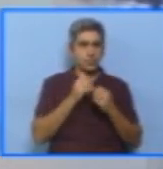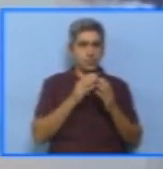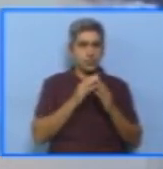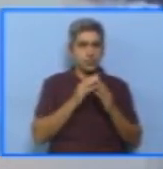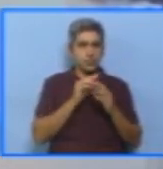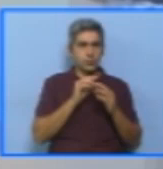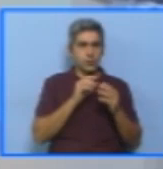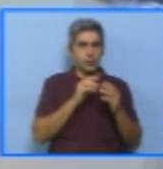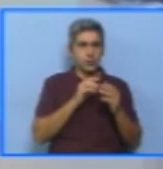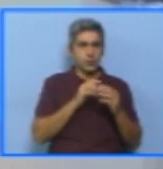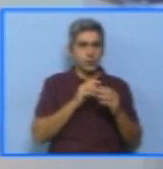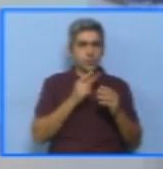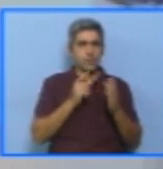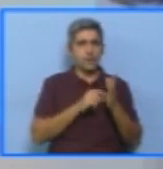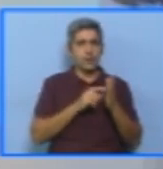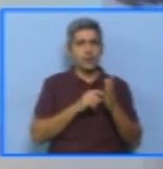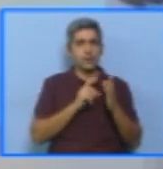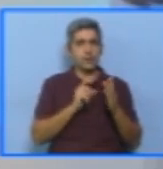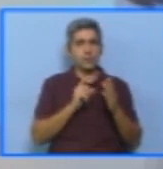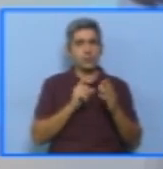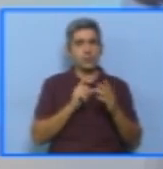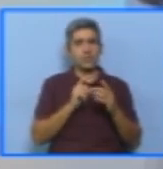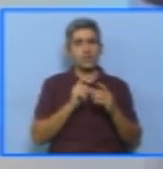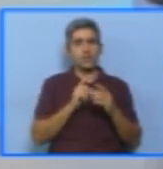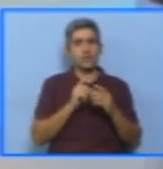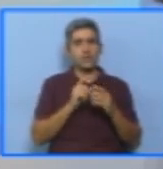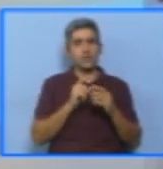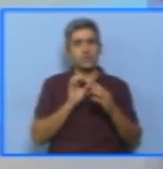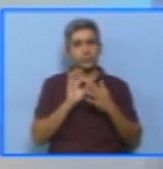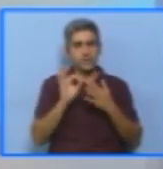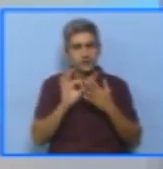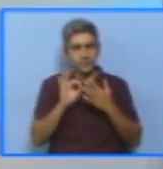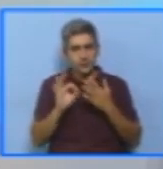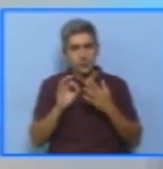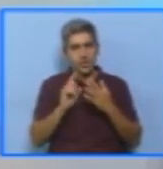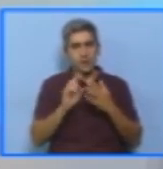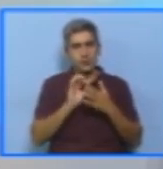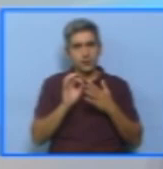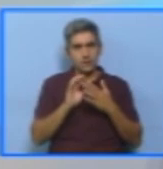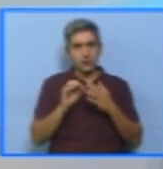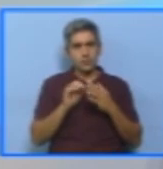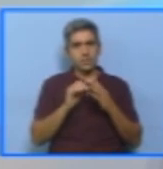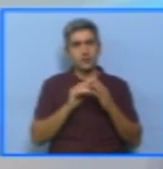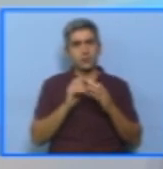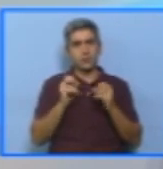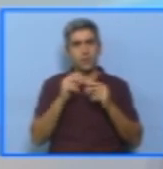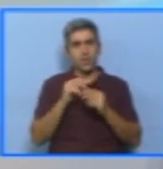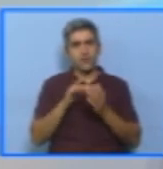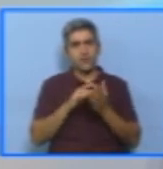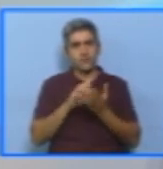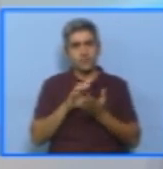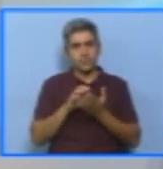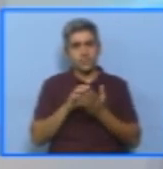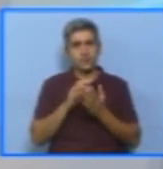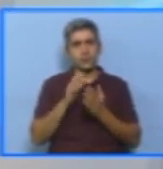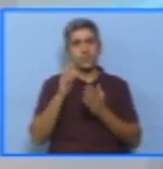racionalizar. Porque lhe falta exatamente aquilo que era específico, o que é específico da mensagem do Novo Testamento, a gratuidade